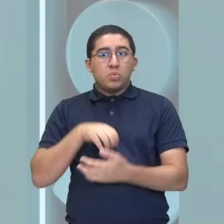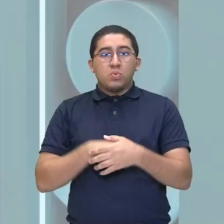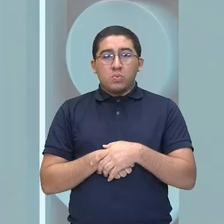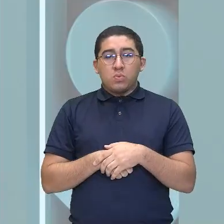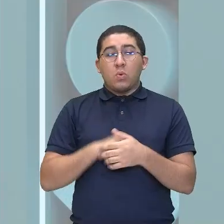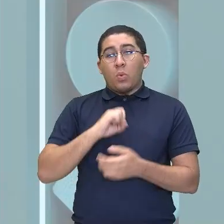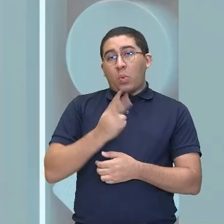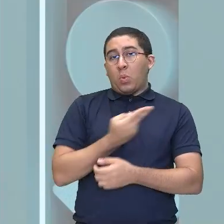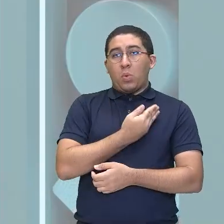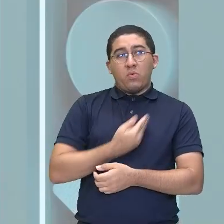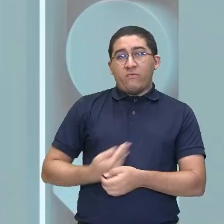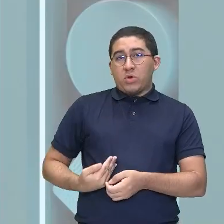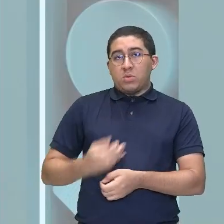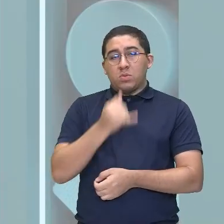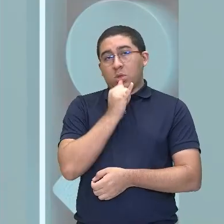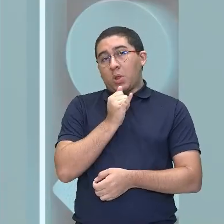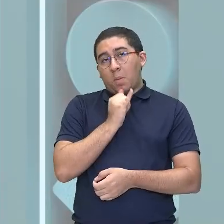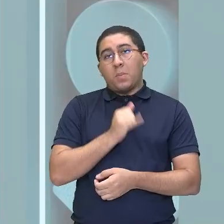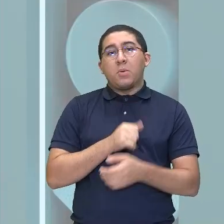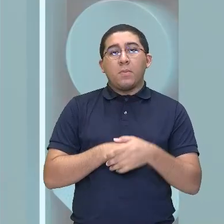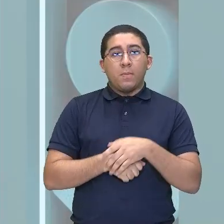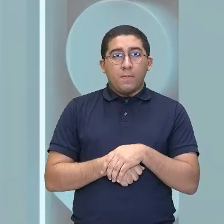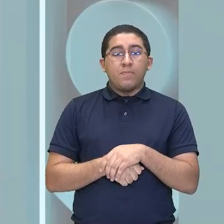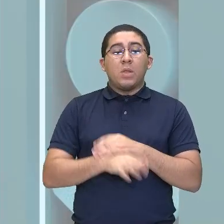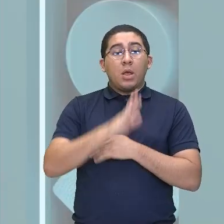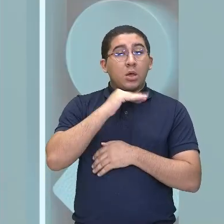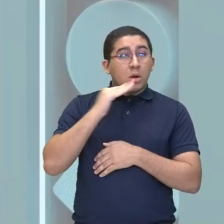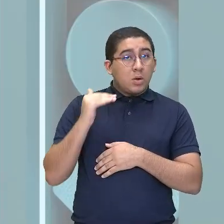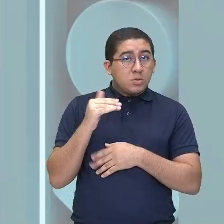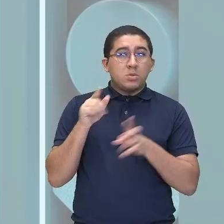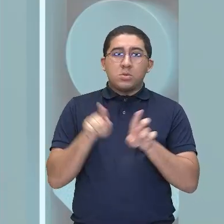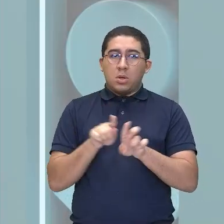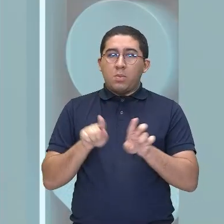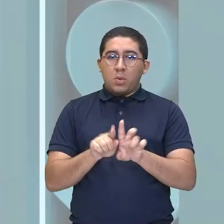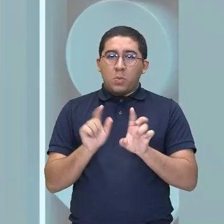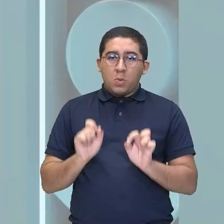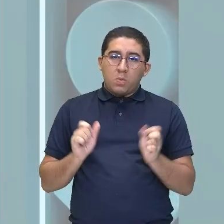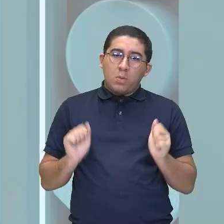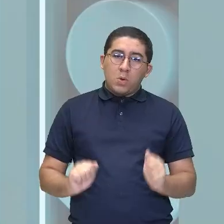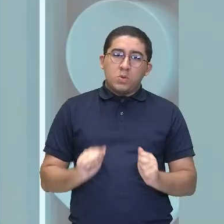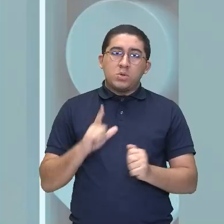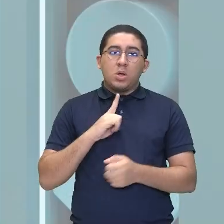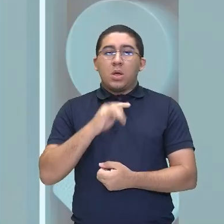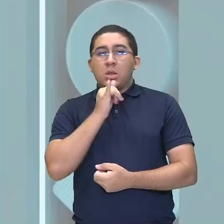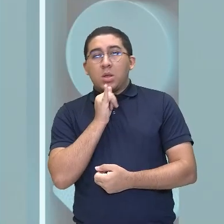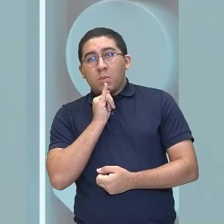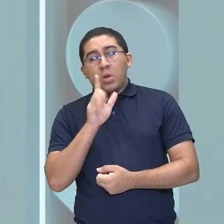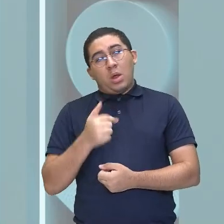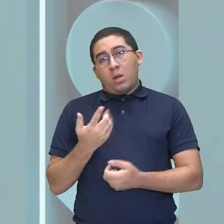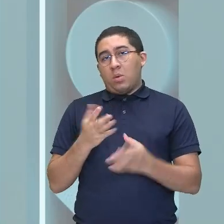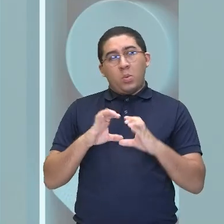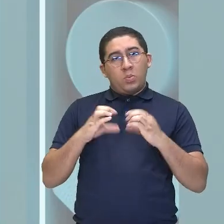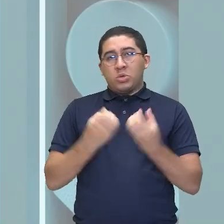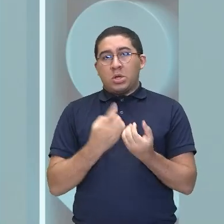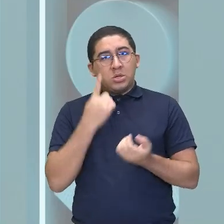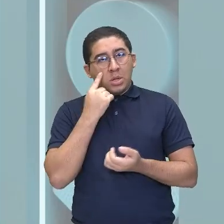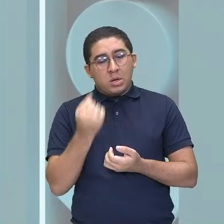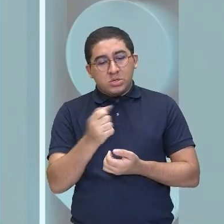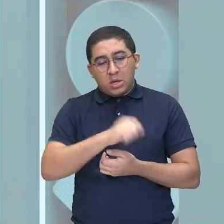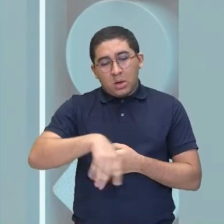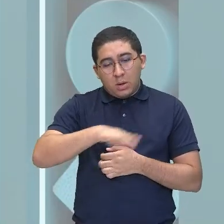poder público, né? Pode ser as crianças, ou pode ser algo de interesse da comunidade de modo